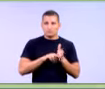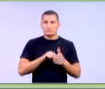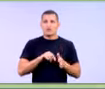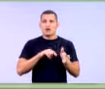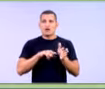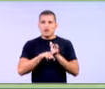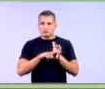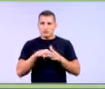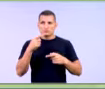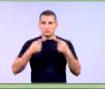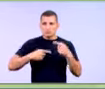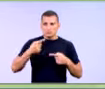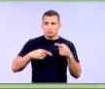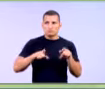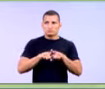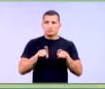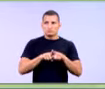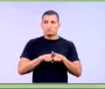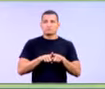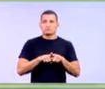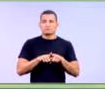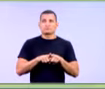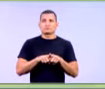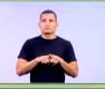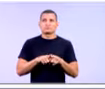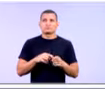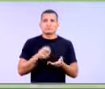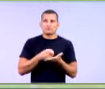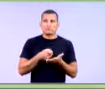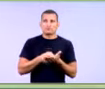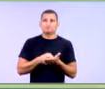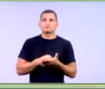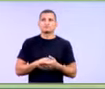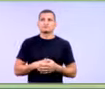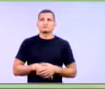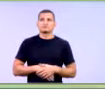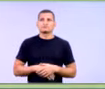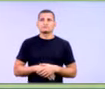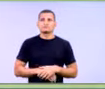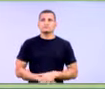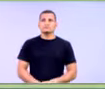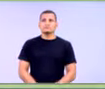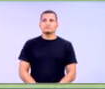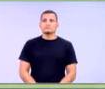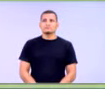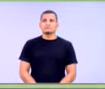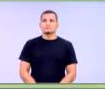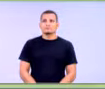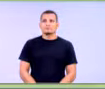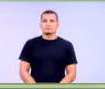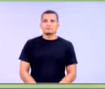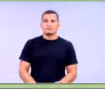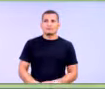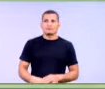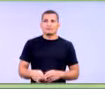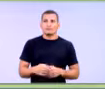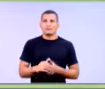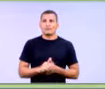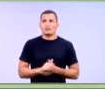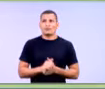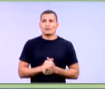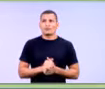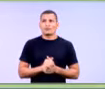discussão dos resultados que serão apresentados. Nos elementos pós-textuais,